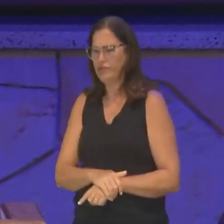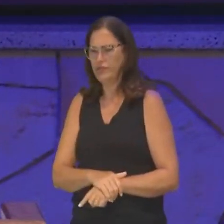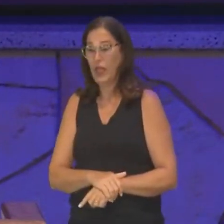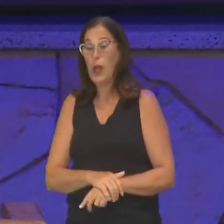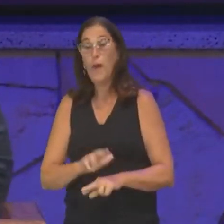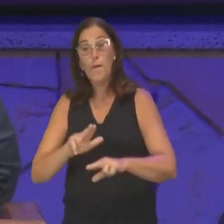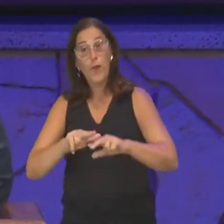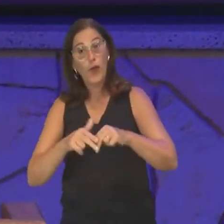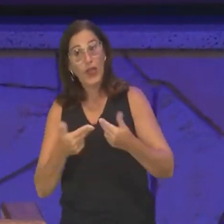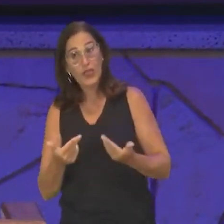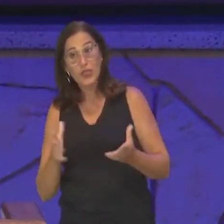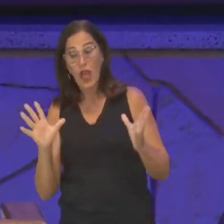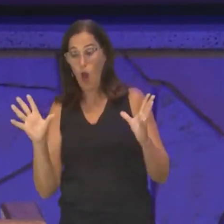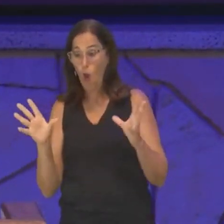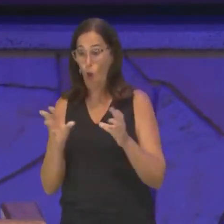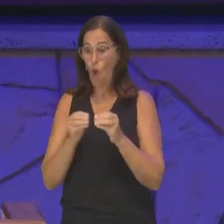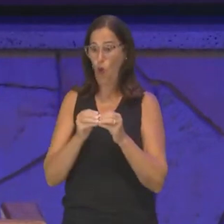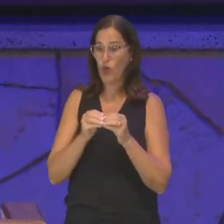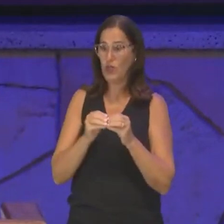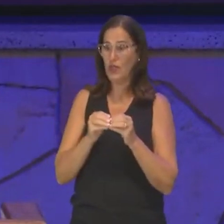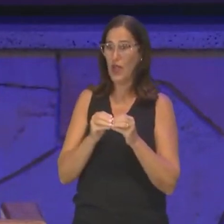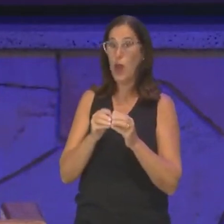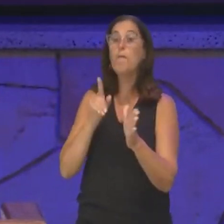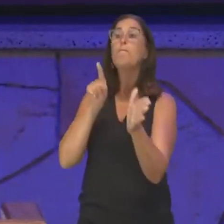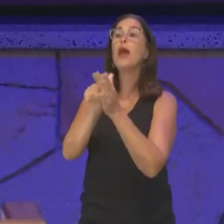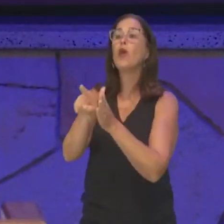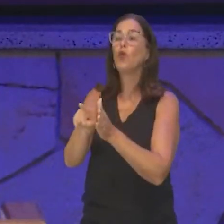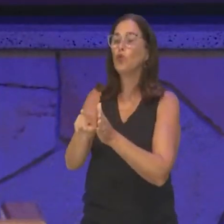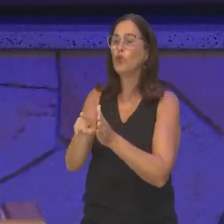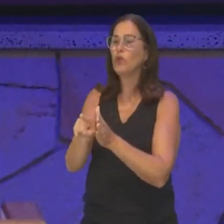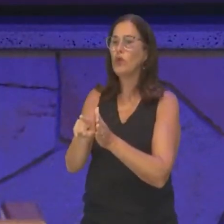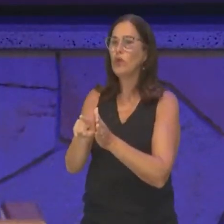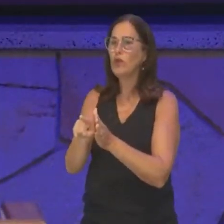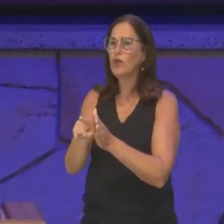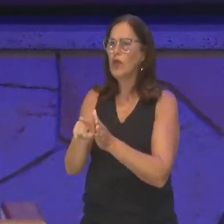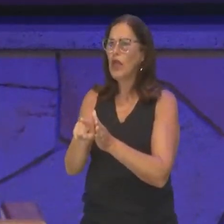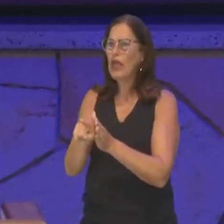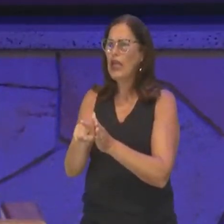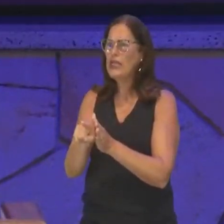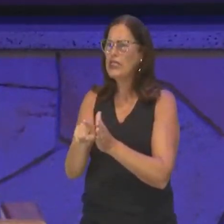Por isso, nessa conclusão, eu faço você uma pergunta. Esses valores estão